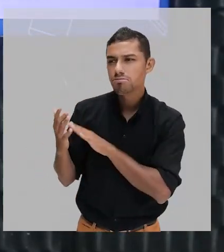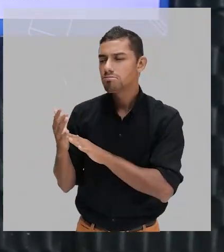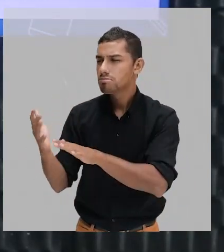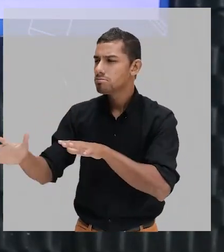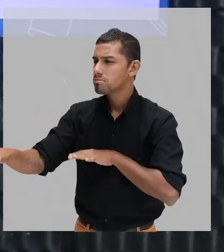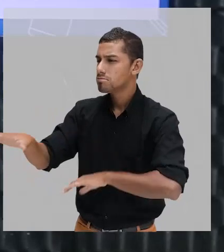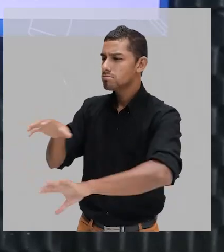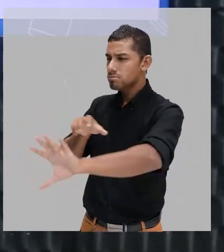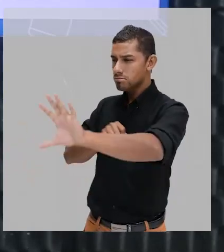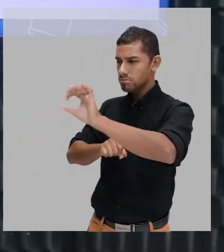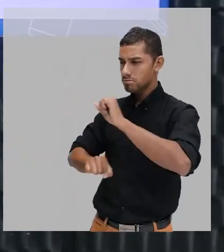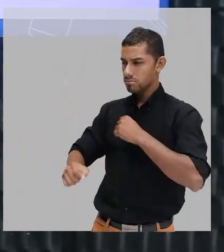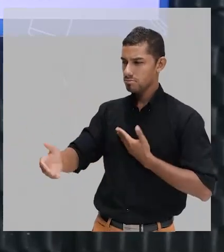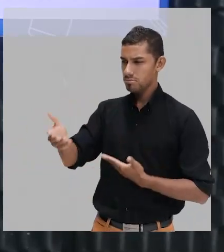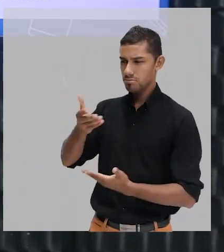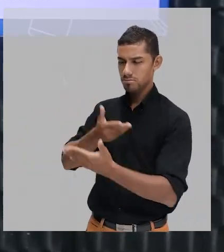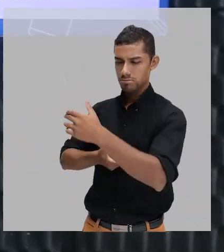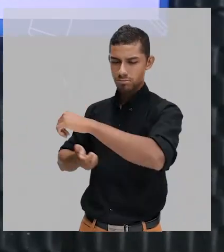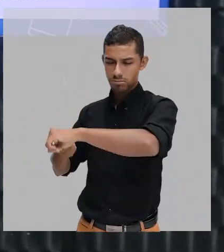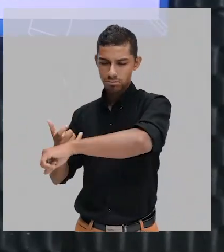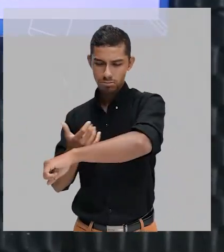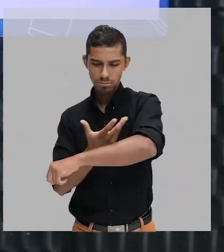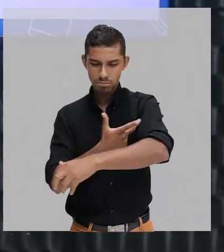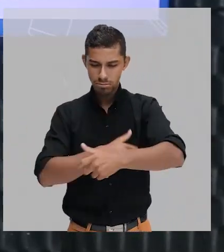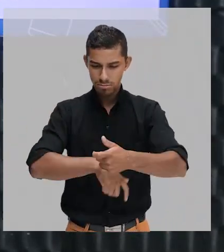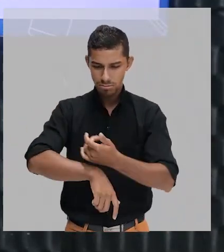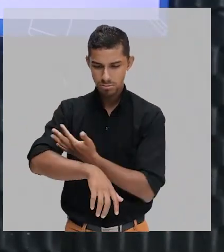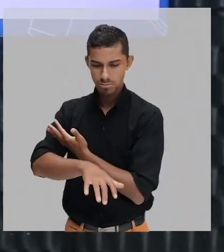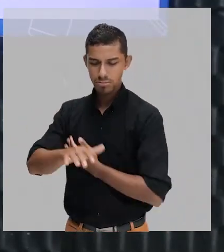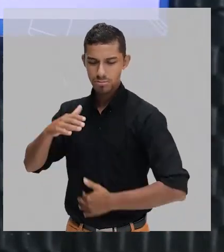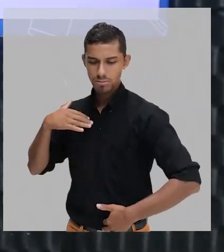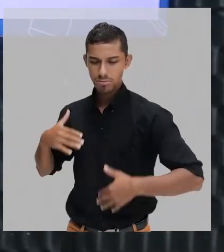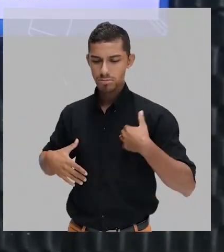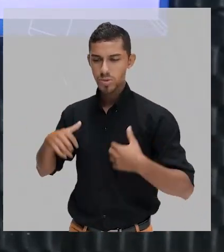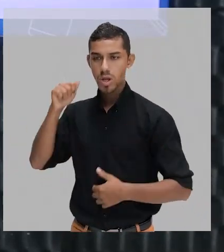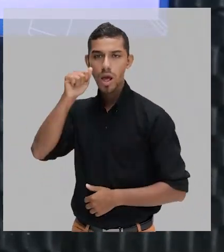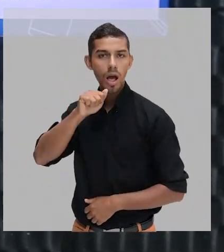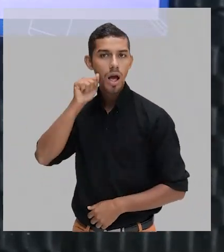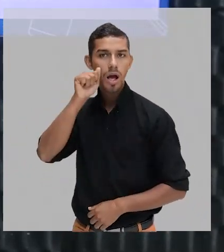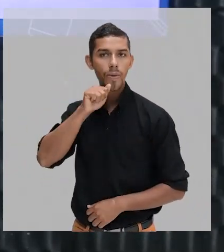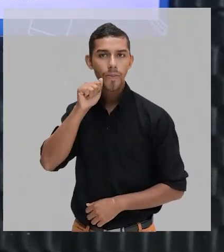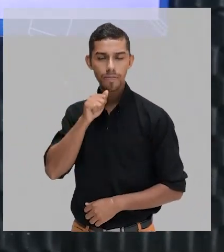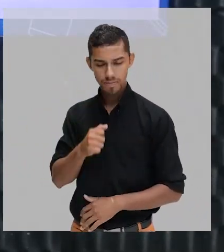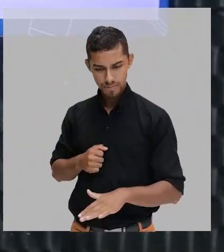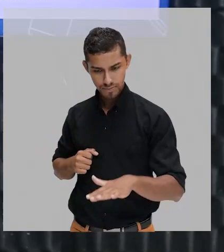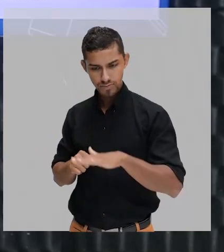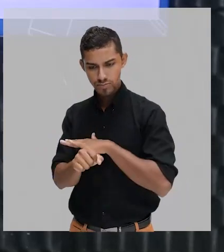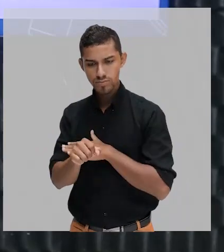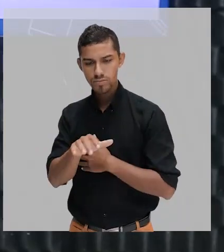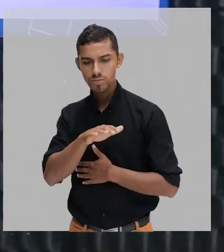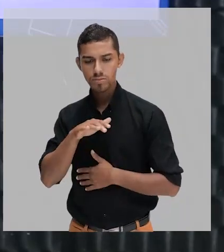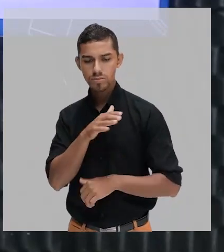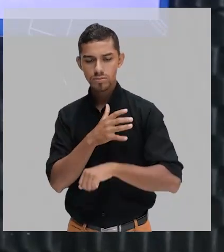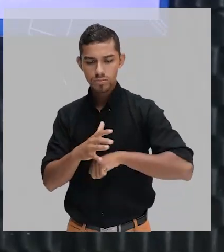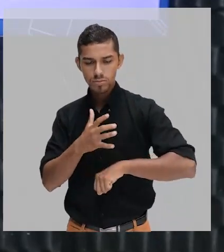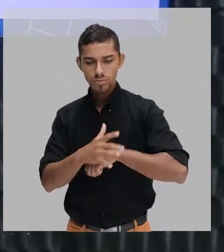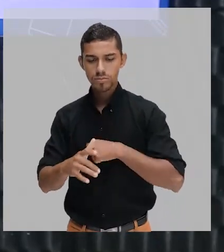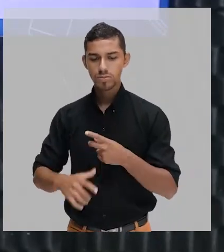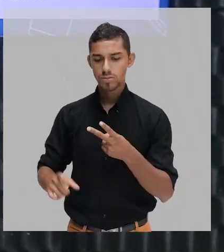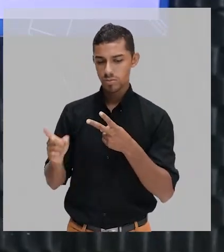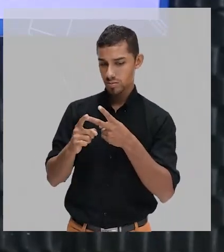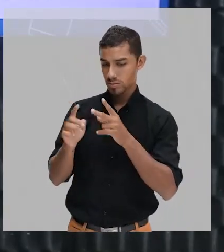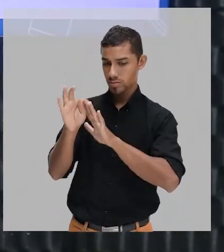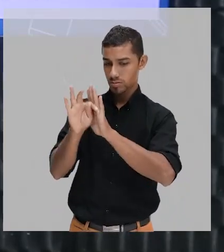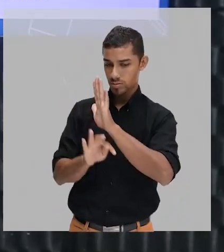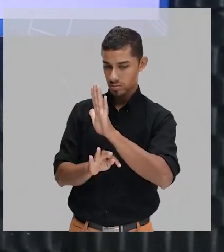retorno emocional físico diferente para o ator. O ator é aquele que faz a ação. O texto é a ação em si, a